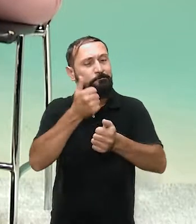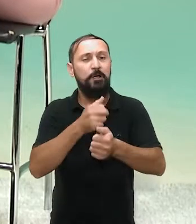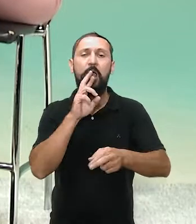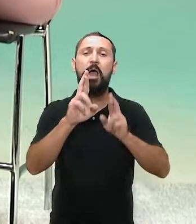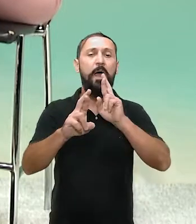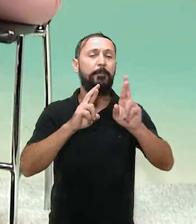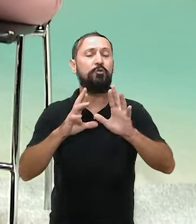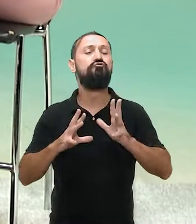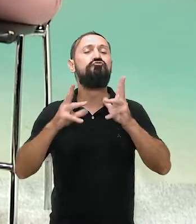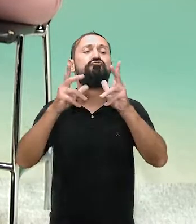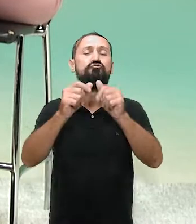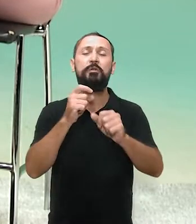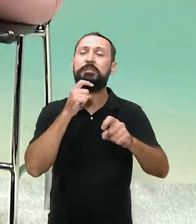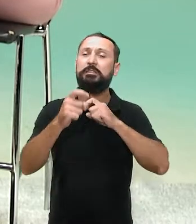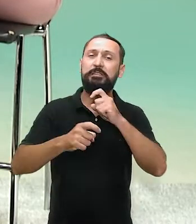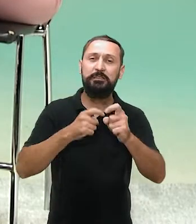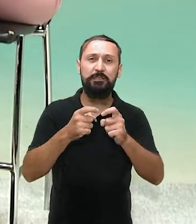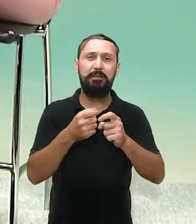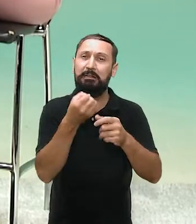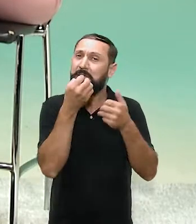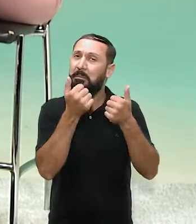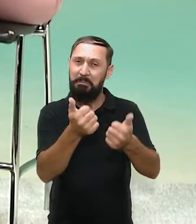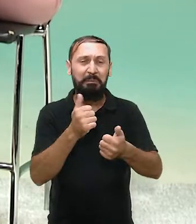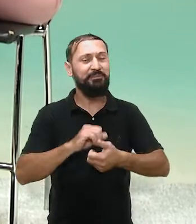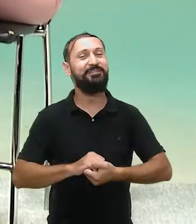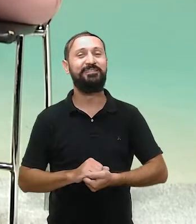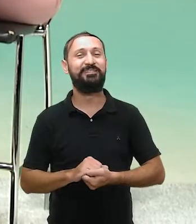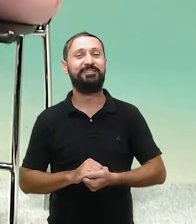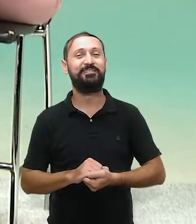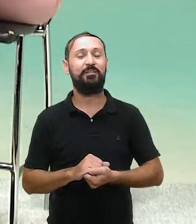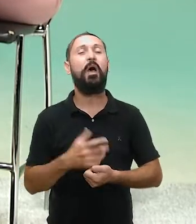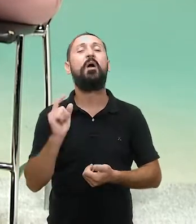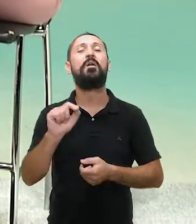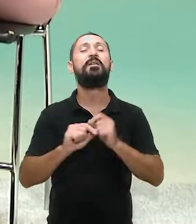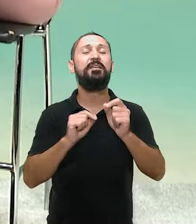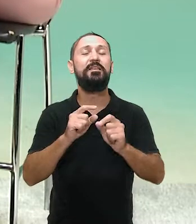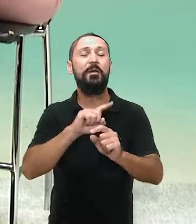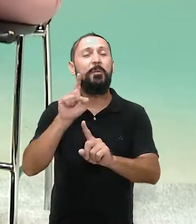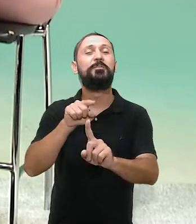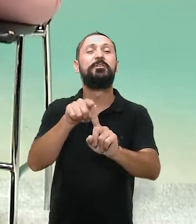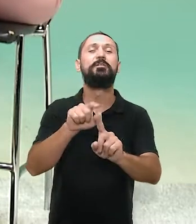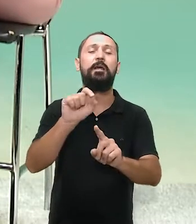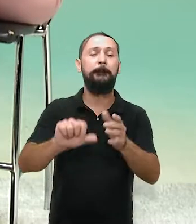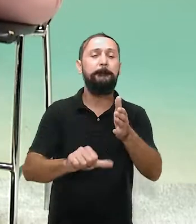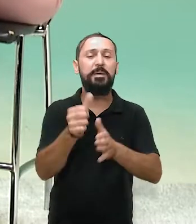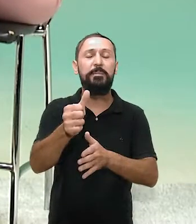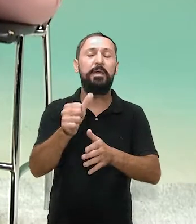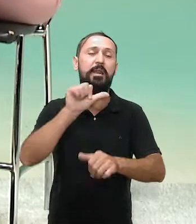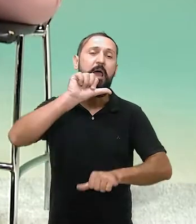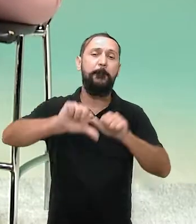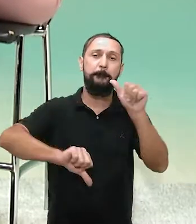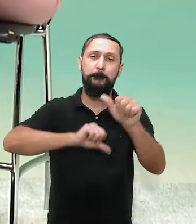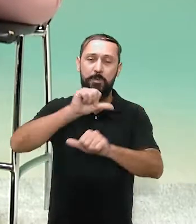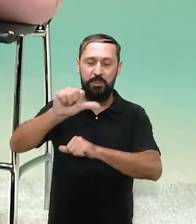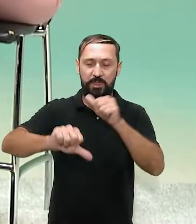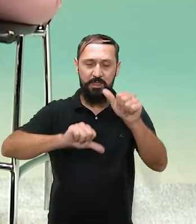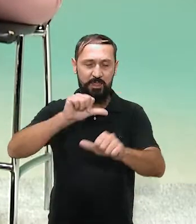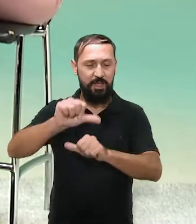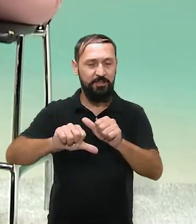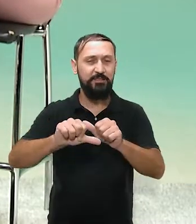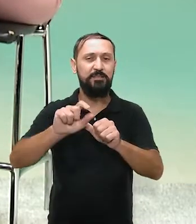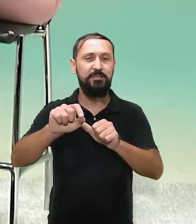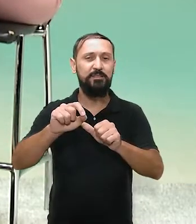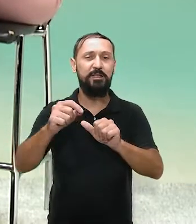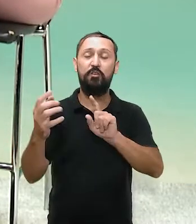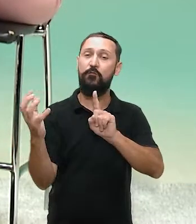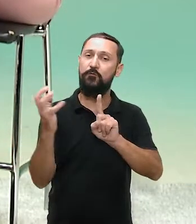procuramos responder todas as dúvidas deles e tem dado muito certo. Bem, mas vamos ao que interessa. A primeira dessas reformas que inovou o nosso ordenamento jurídico